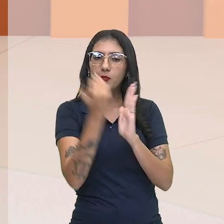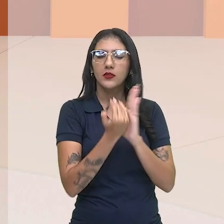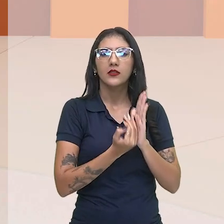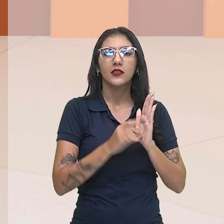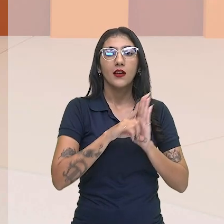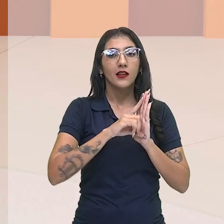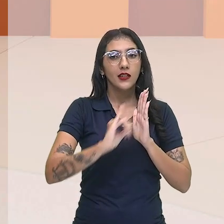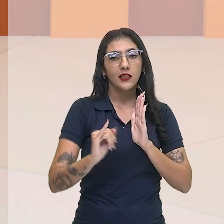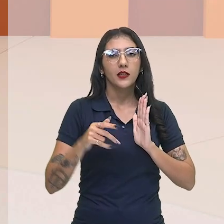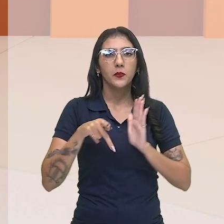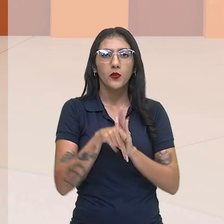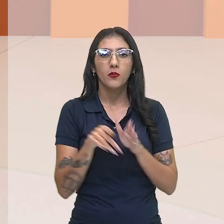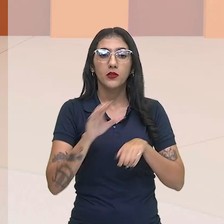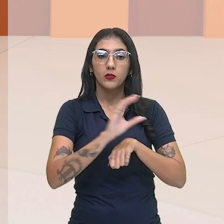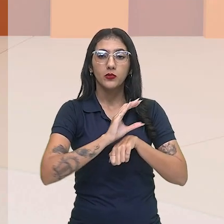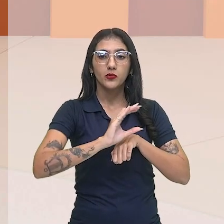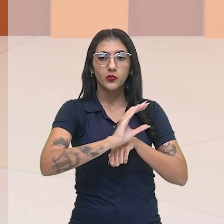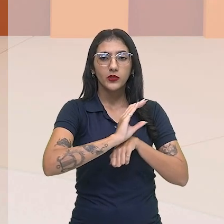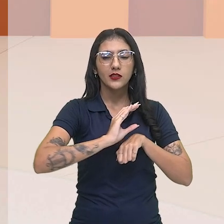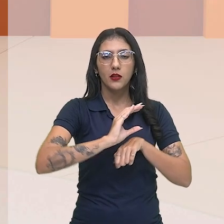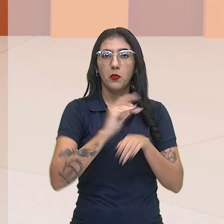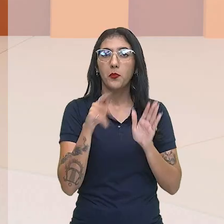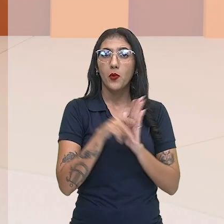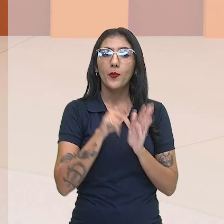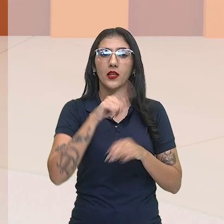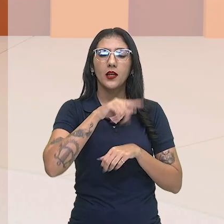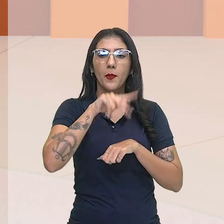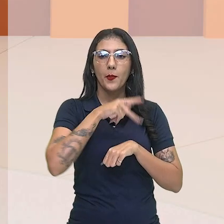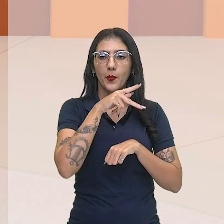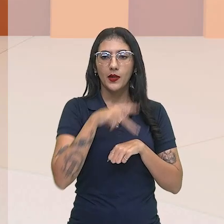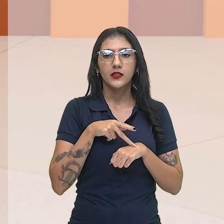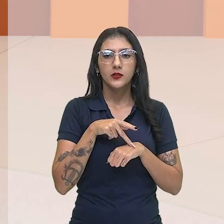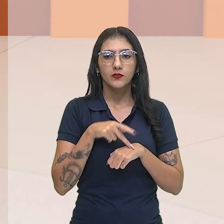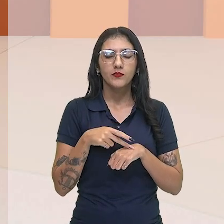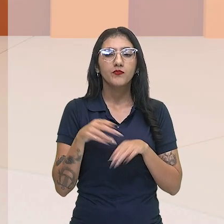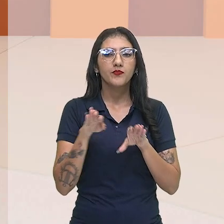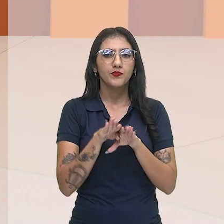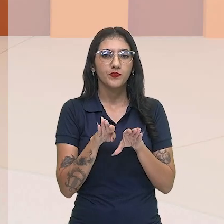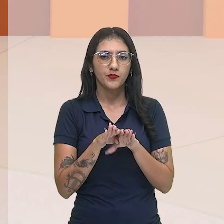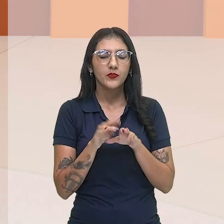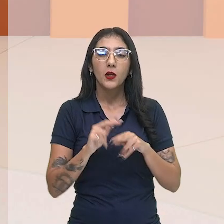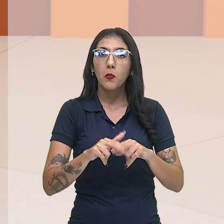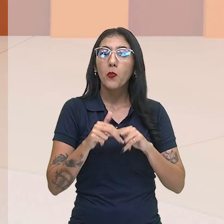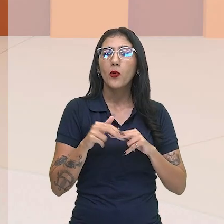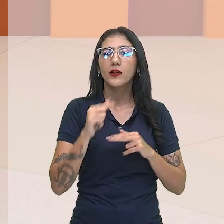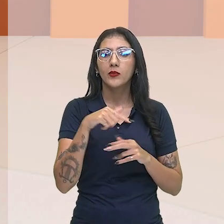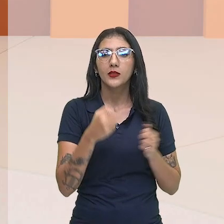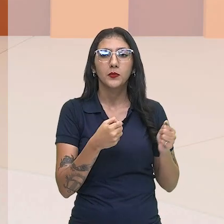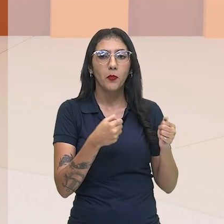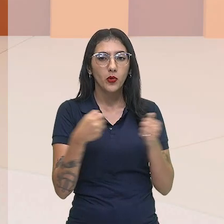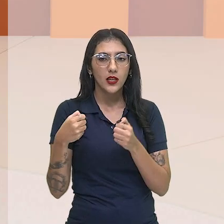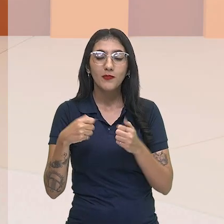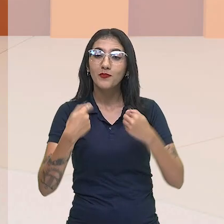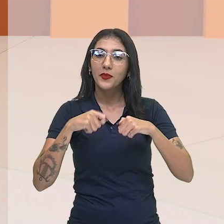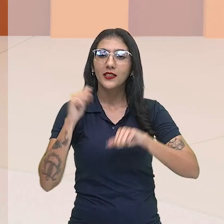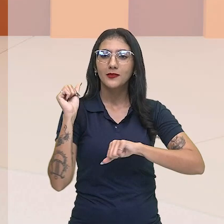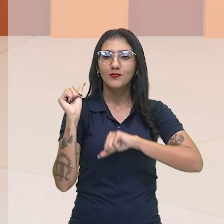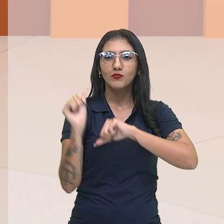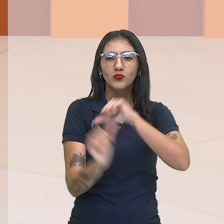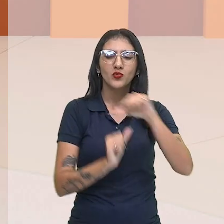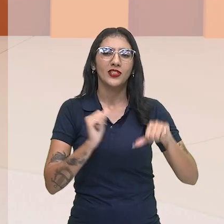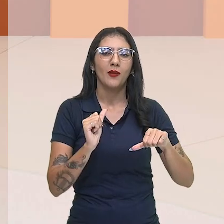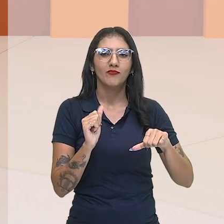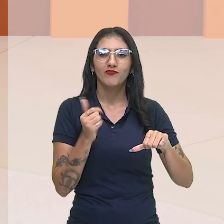determinada na Constituição do país e que faz com que o poder se alterne, que não